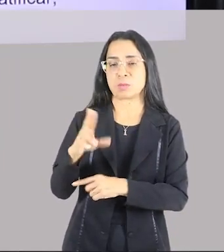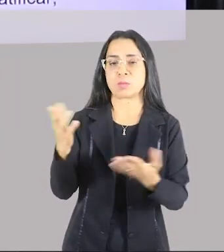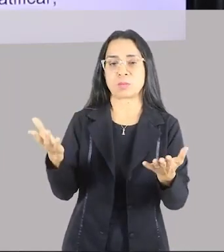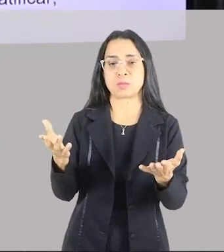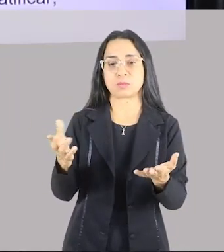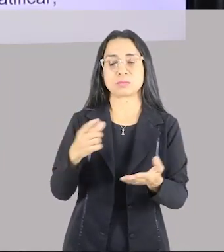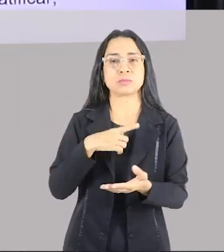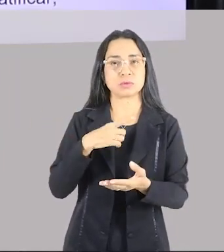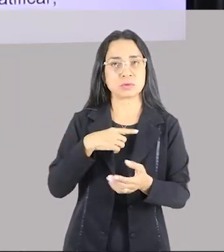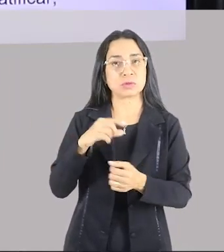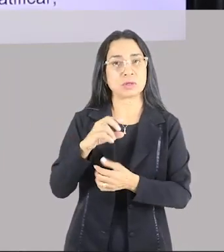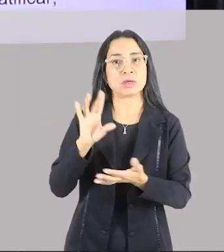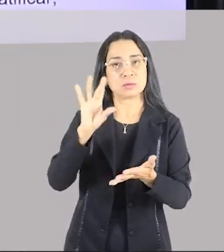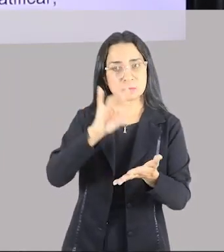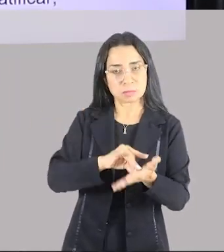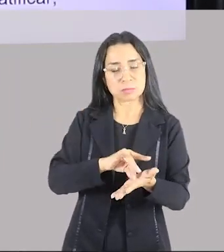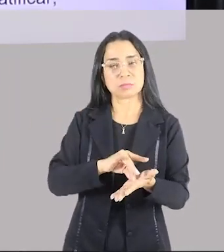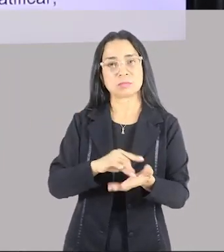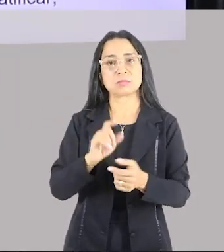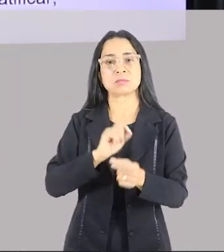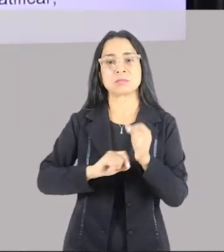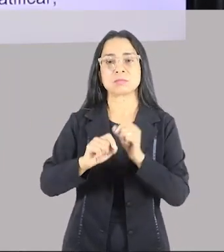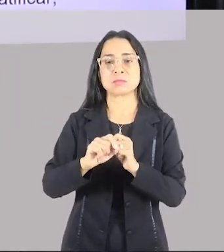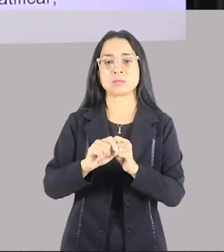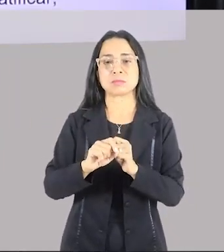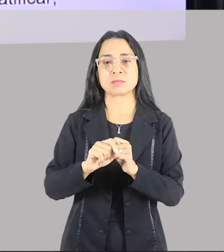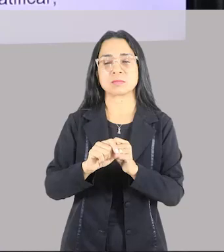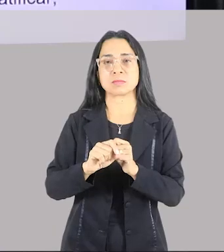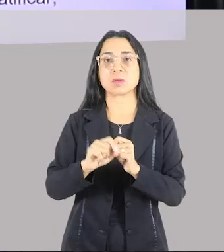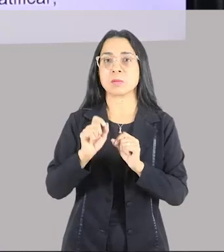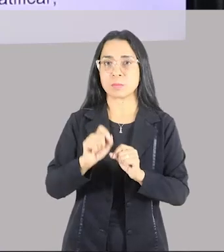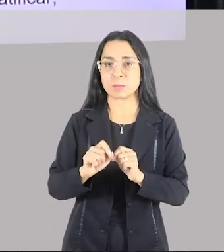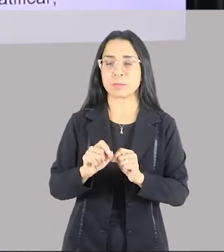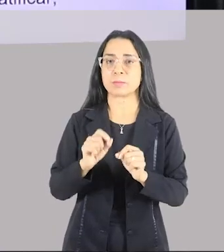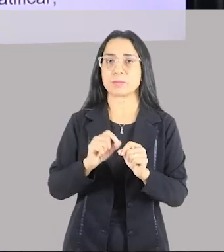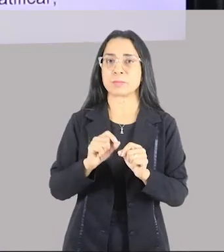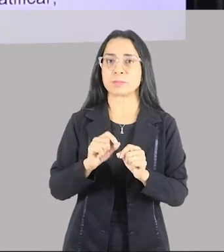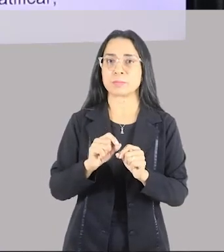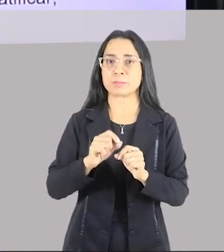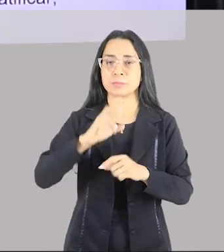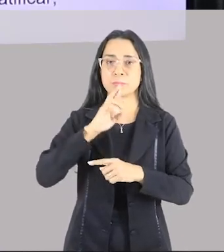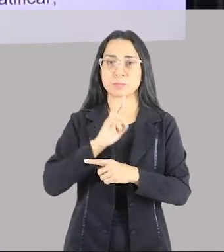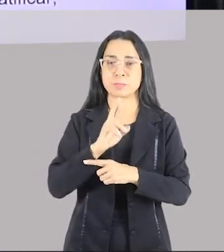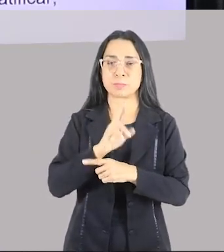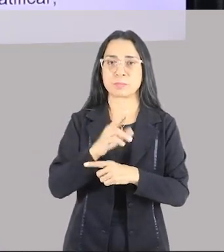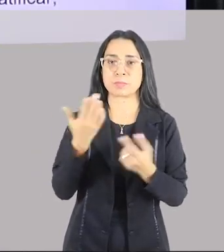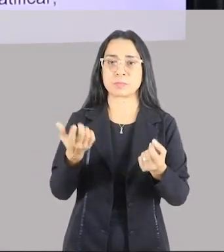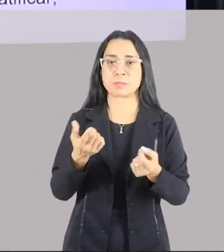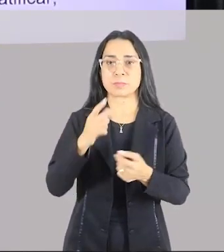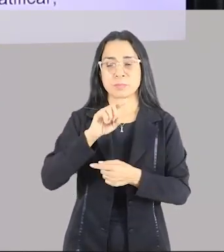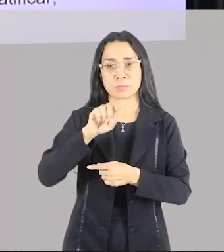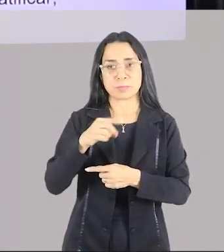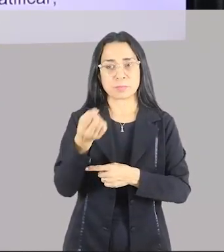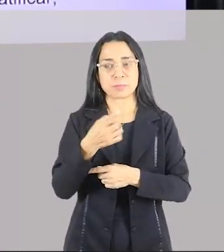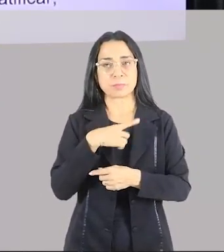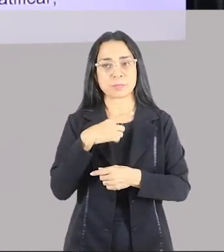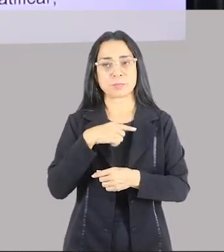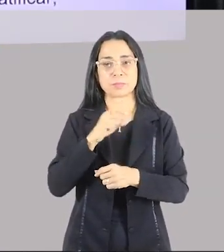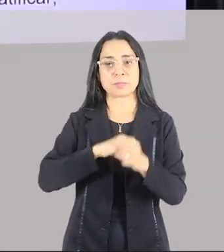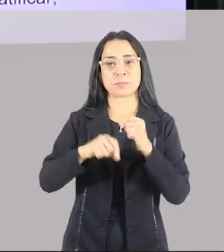a validade e a eficácia. O ato só vai poder produzir os seus efeitos depois que tiver a